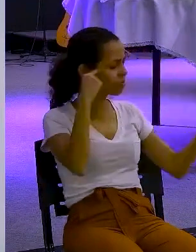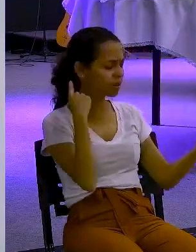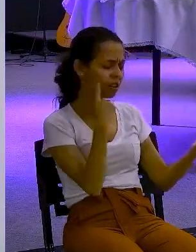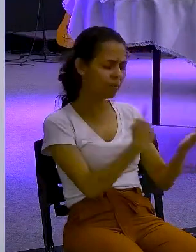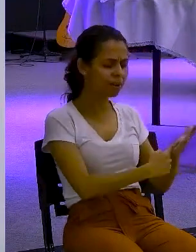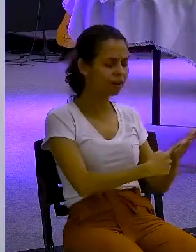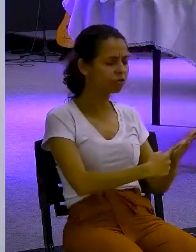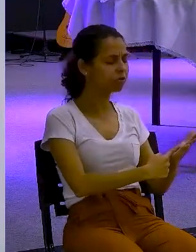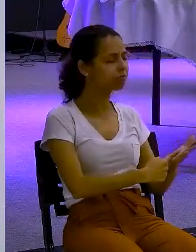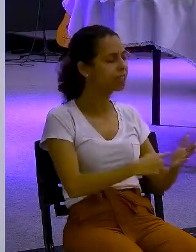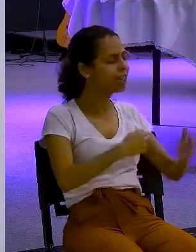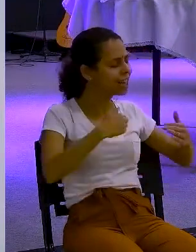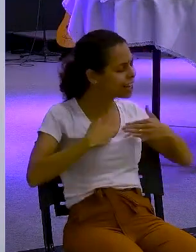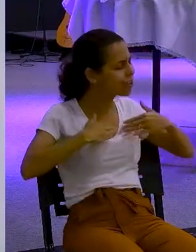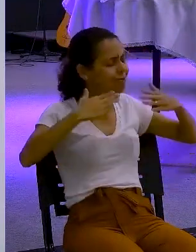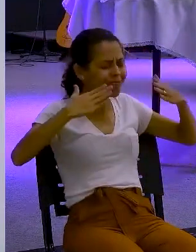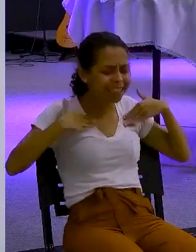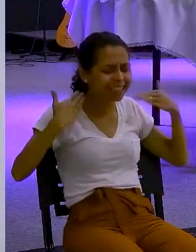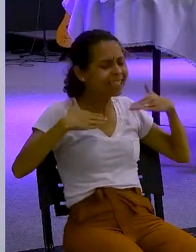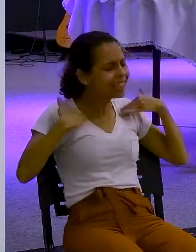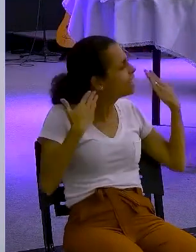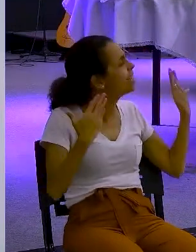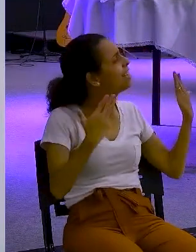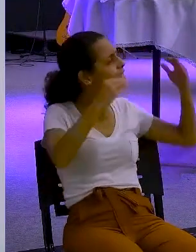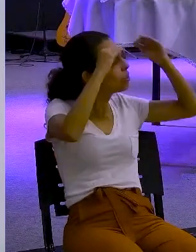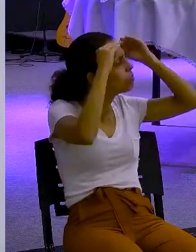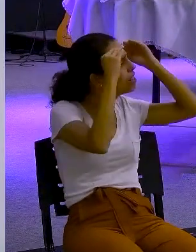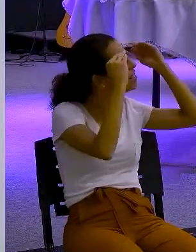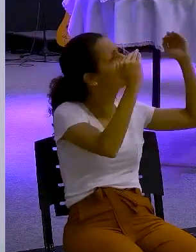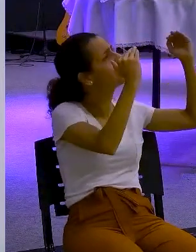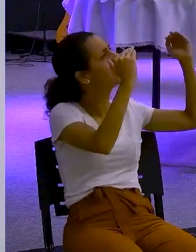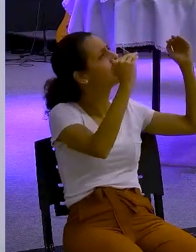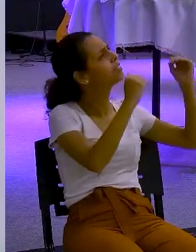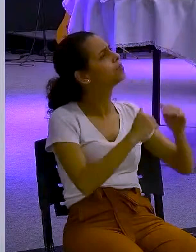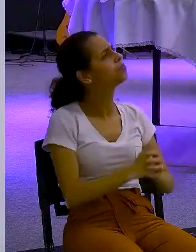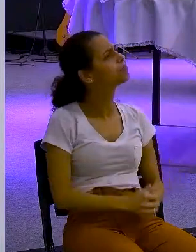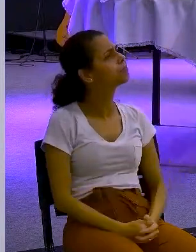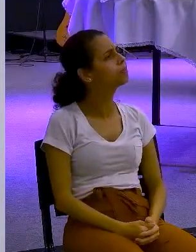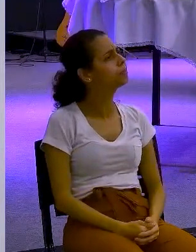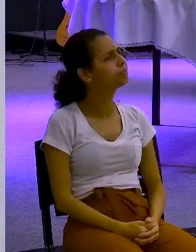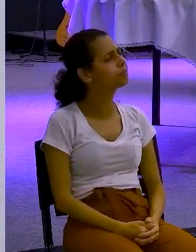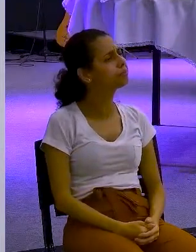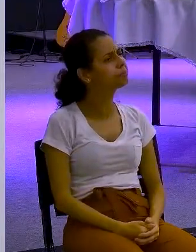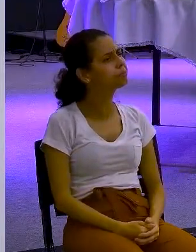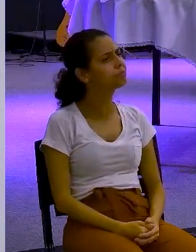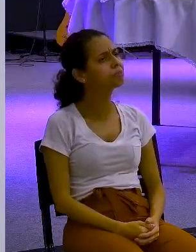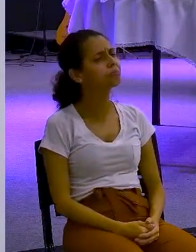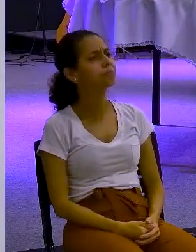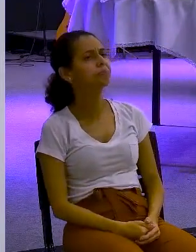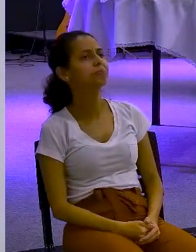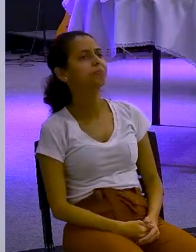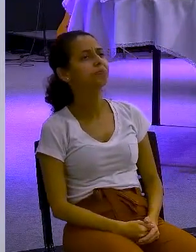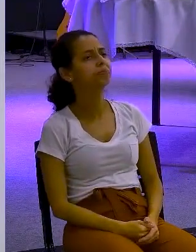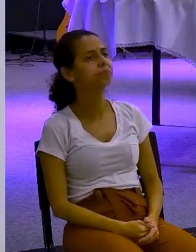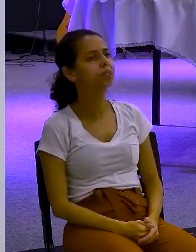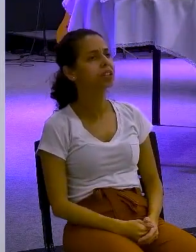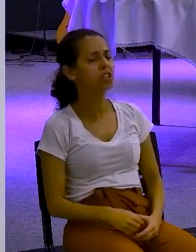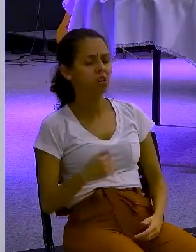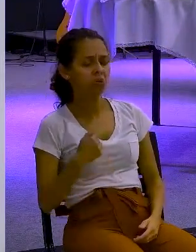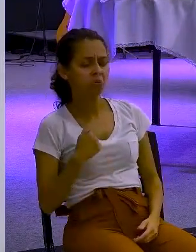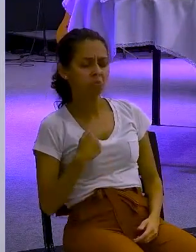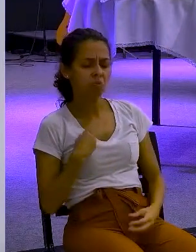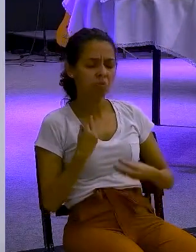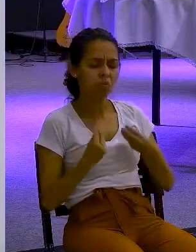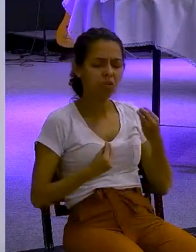em outra coisa, senão em obediência a Deus. Quando ao ser advertido, confrontado no meu pecado, eu